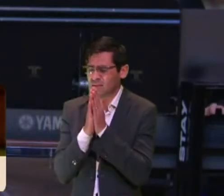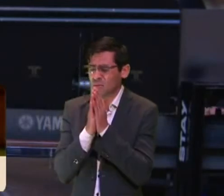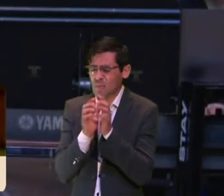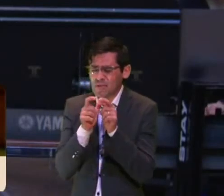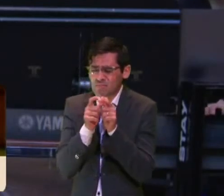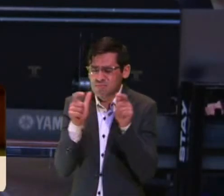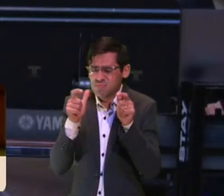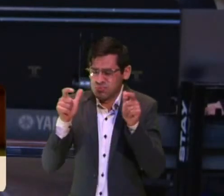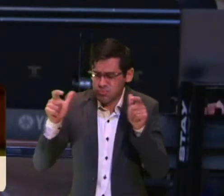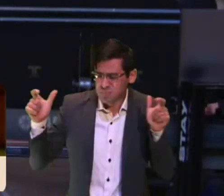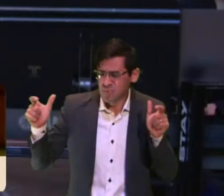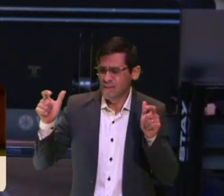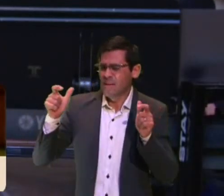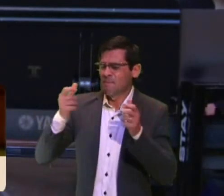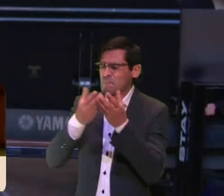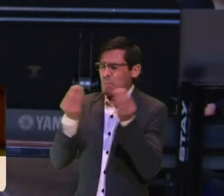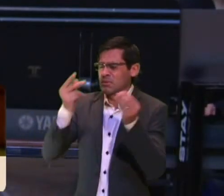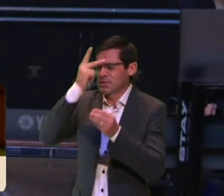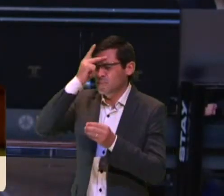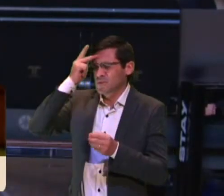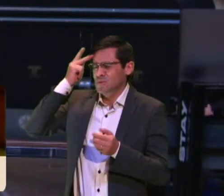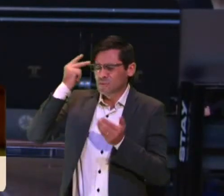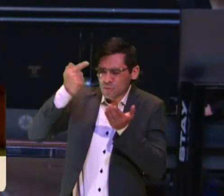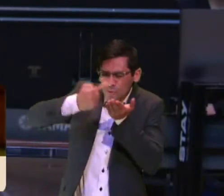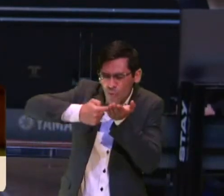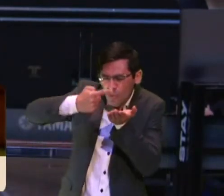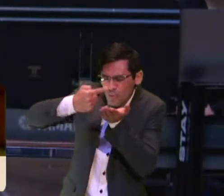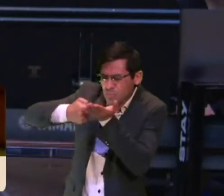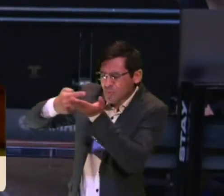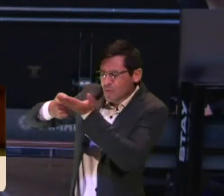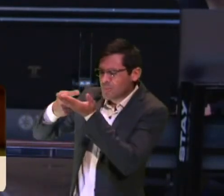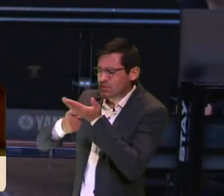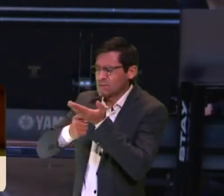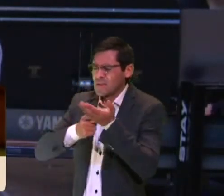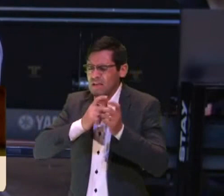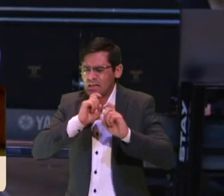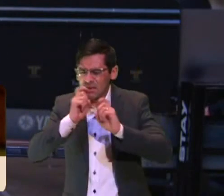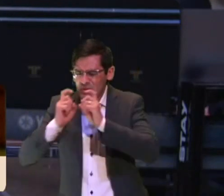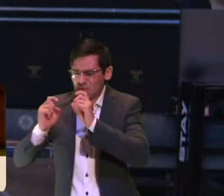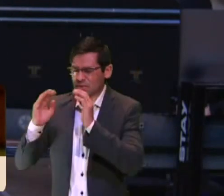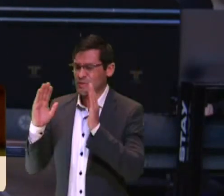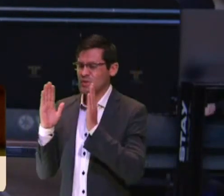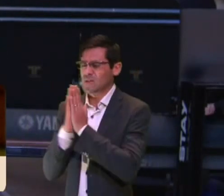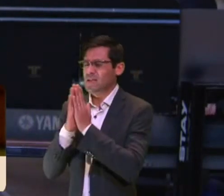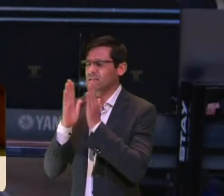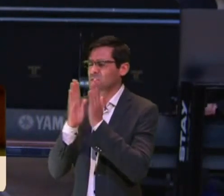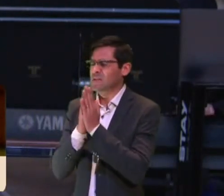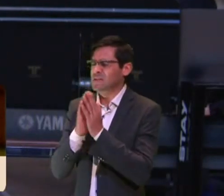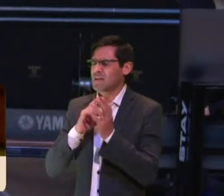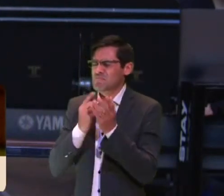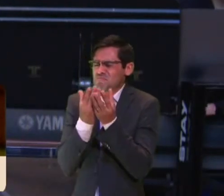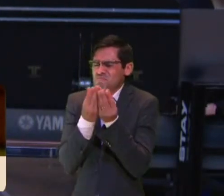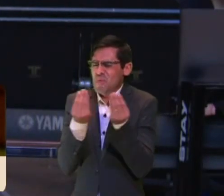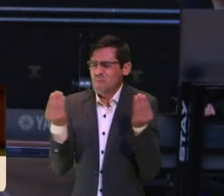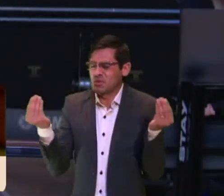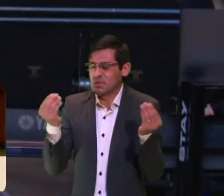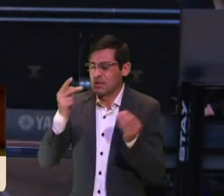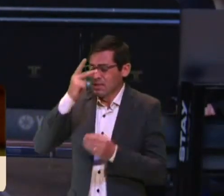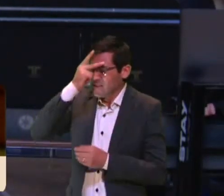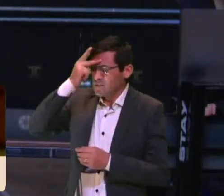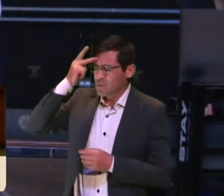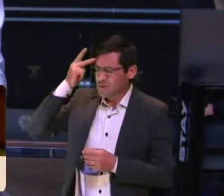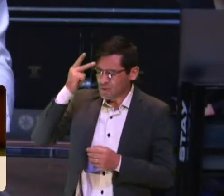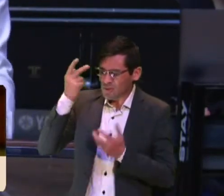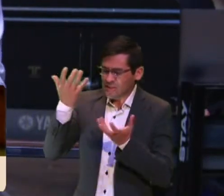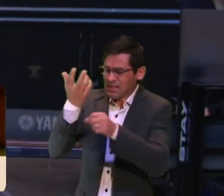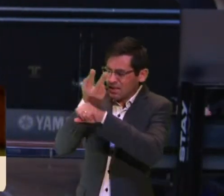Pai, encontros, reuniões de oração. Que sejam muitos, Pai, aqueles que se voltam